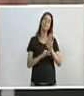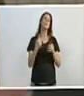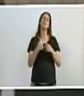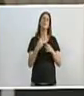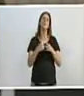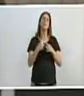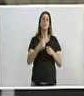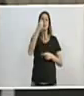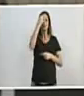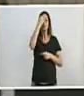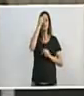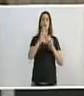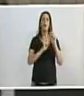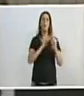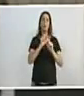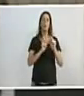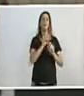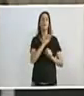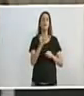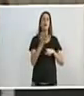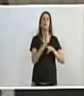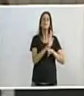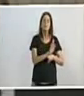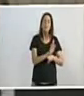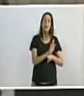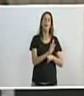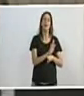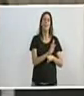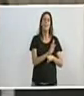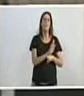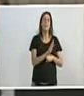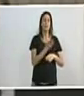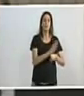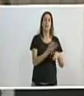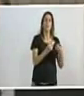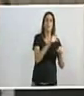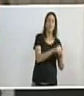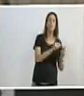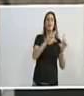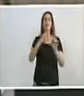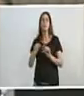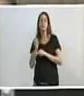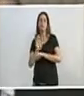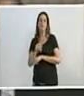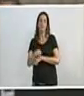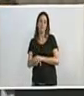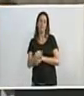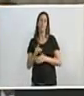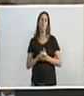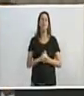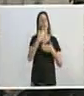nada ao Francisco. Essas empresas ganham muitas vantagens para dar aquelas poucas concessões que dão aos seus operários. Obrigado, vereador